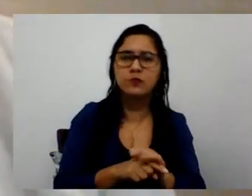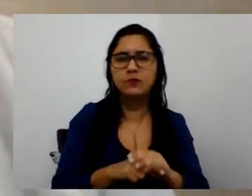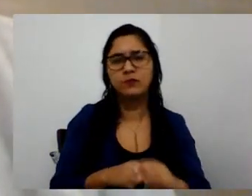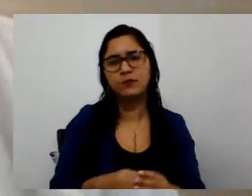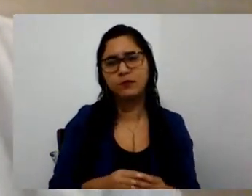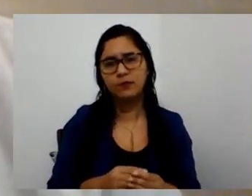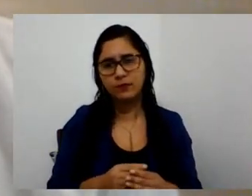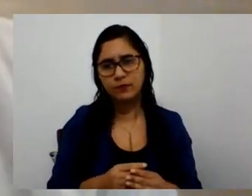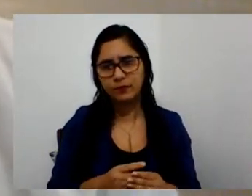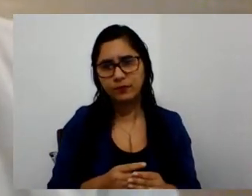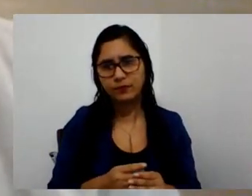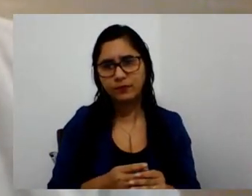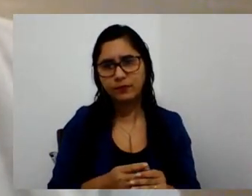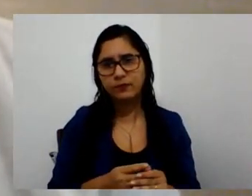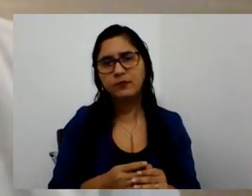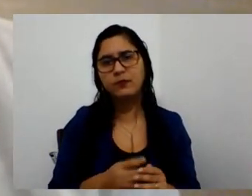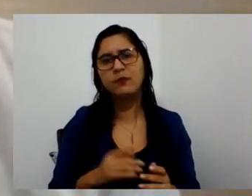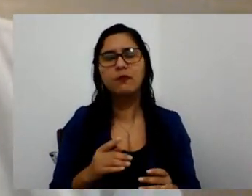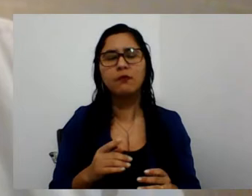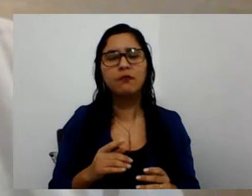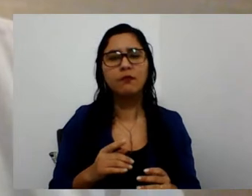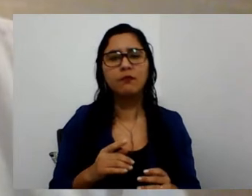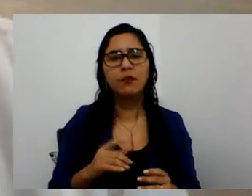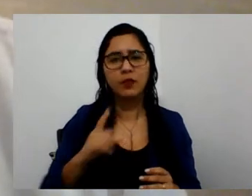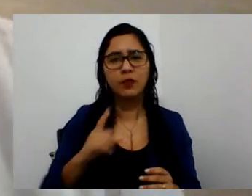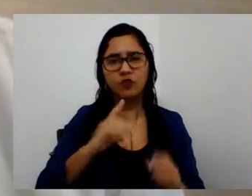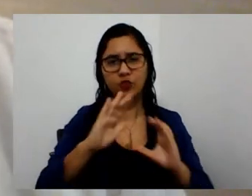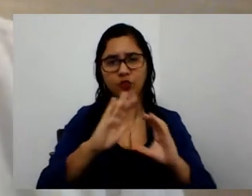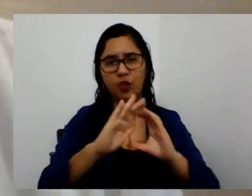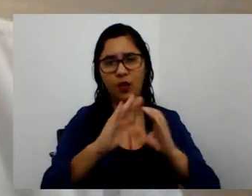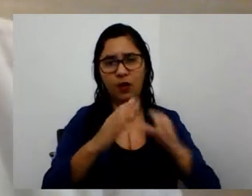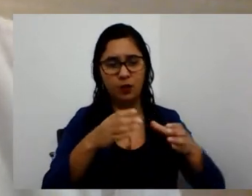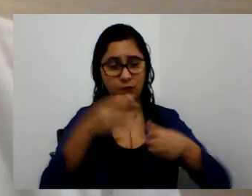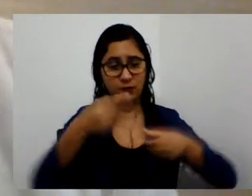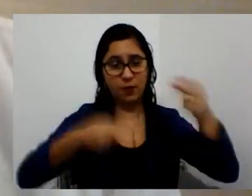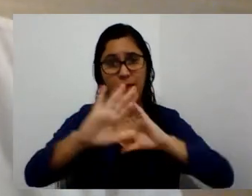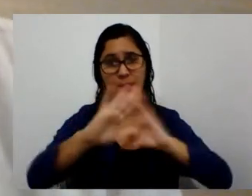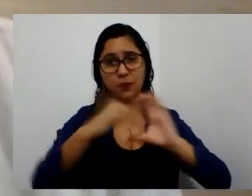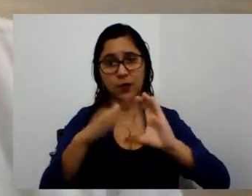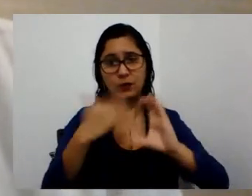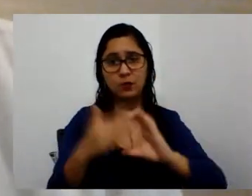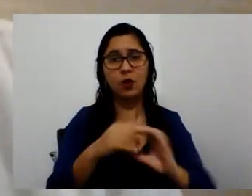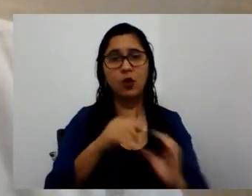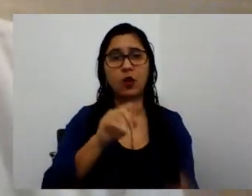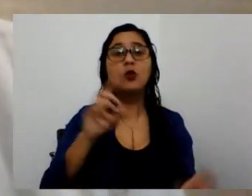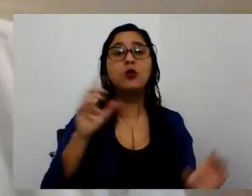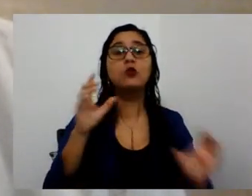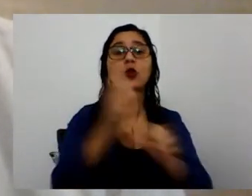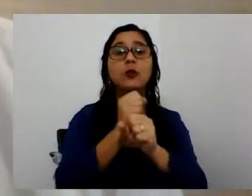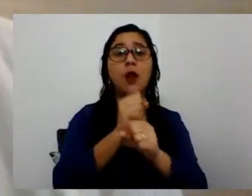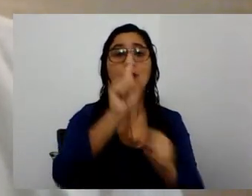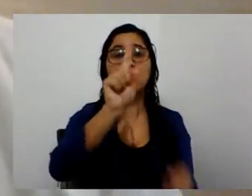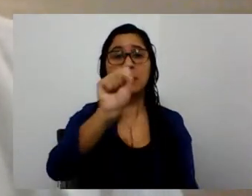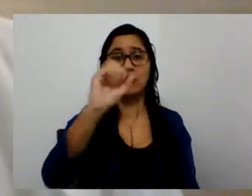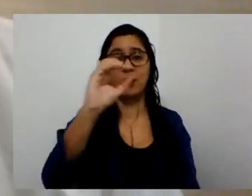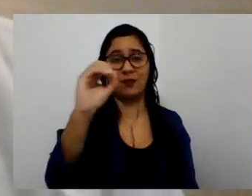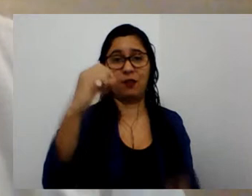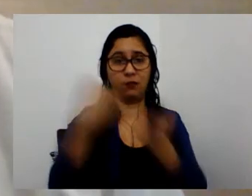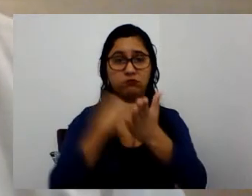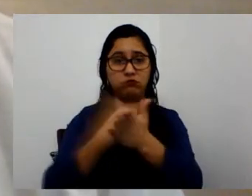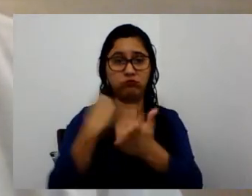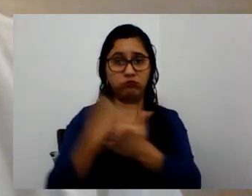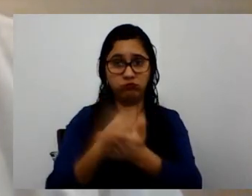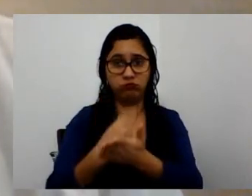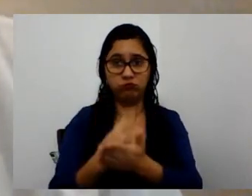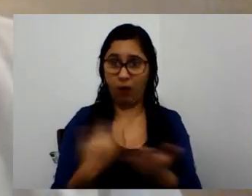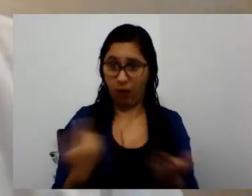Só para registro, foram enviadas para este debate 180 questões, né? E